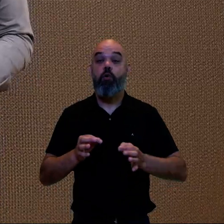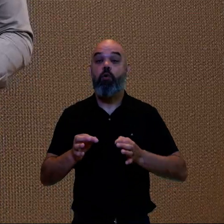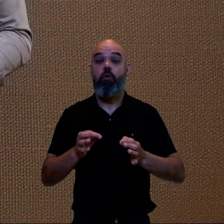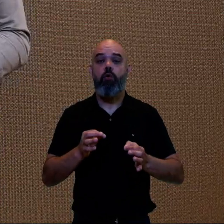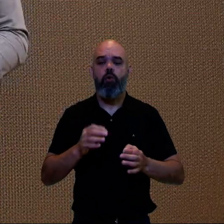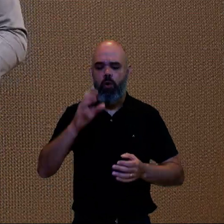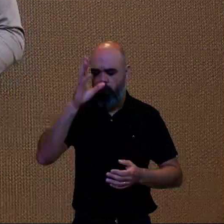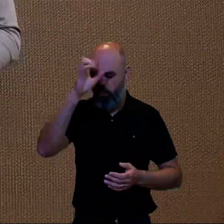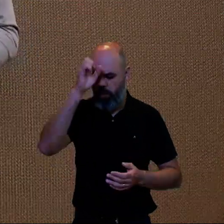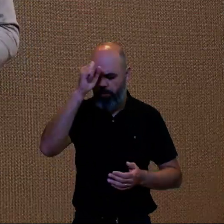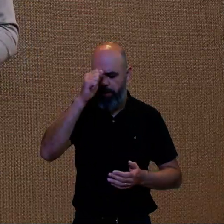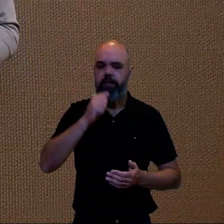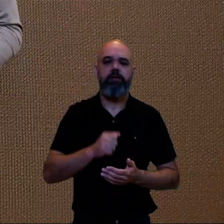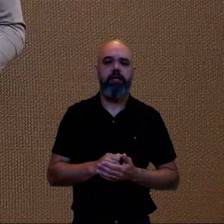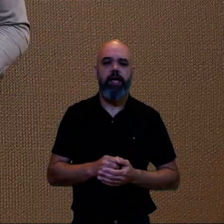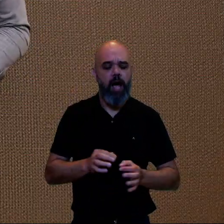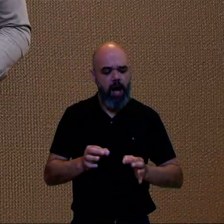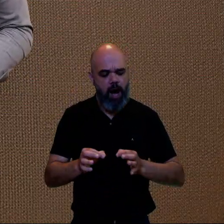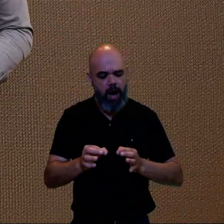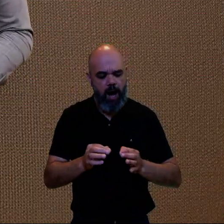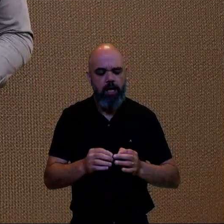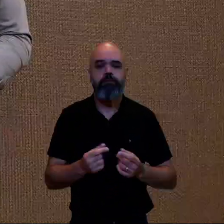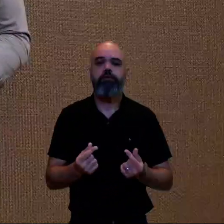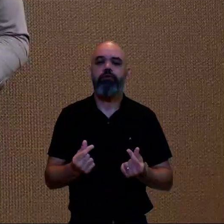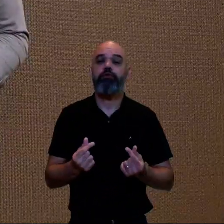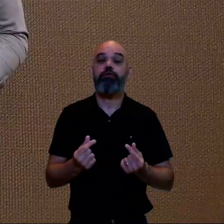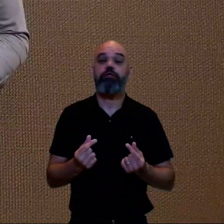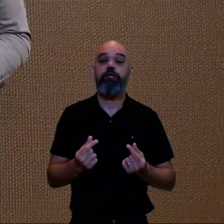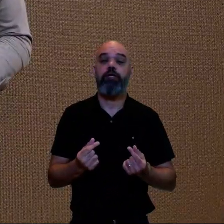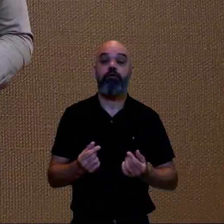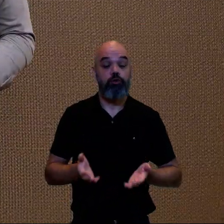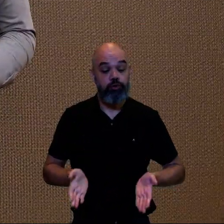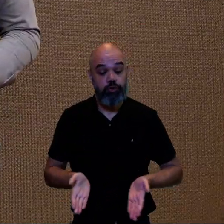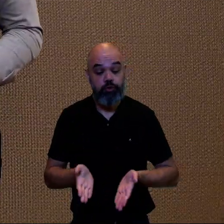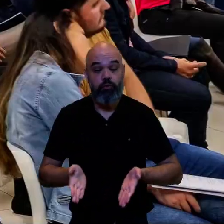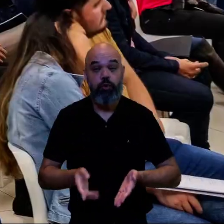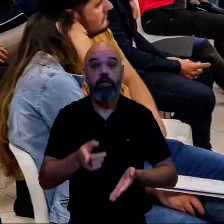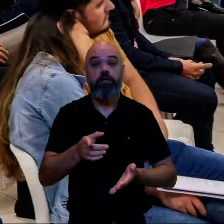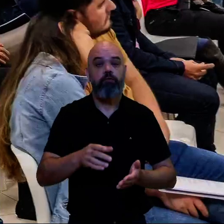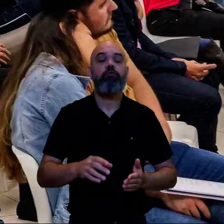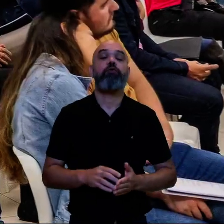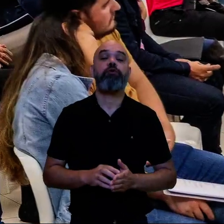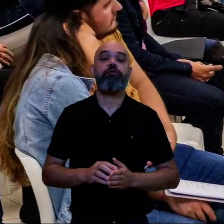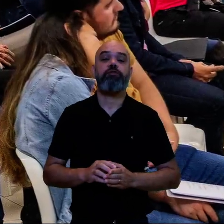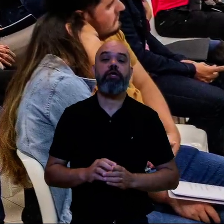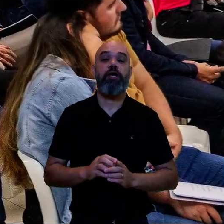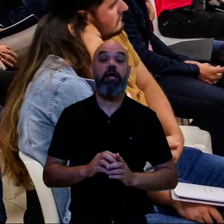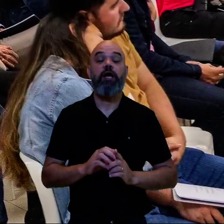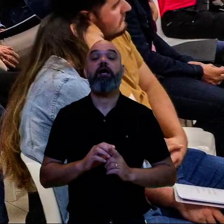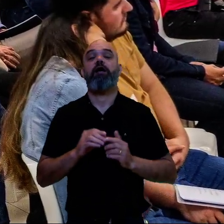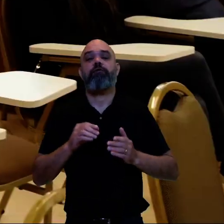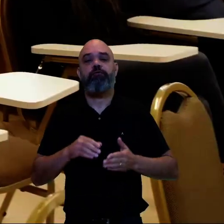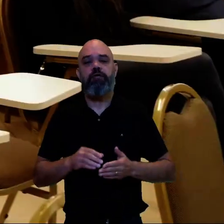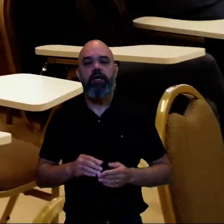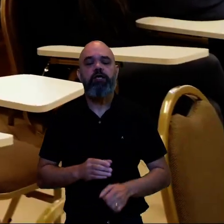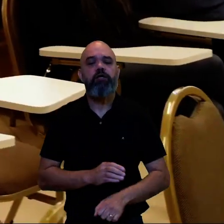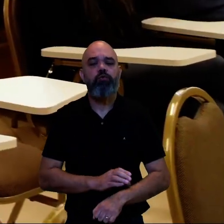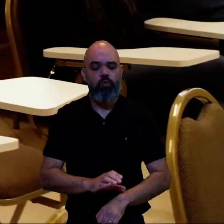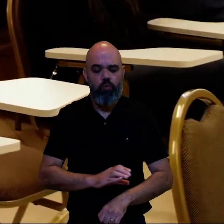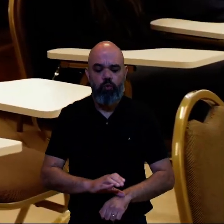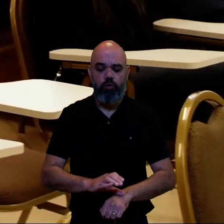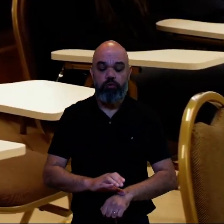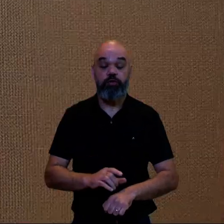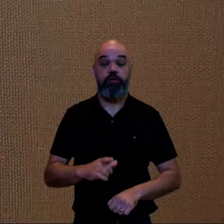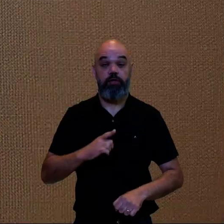recursos, com as finanças. Então a gente encoraja você a fazer a sua inscrição no curso Equilíbrio Financeiro, que vai acontecer no final deste